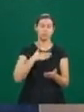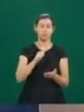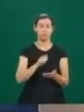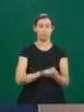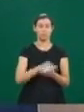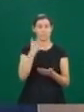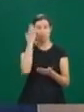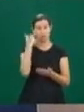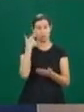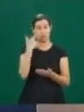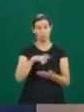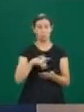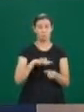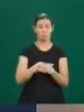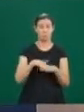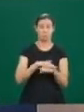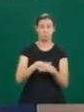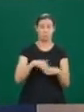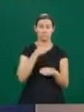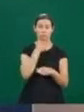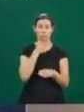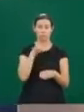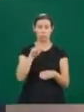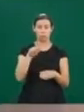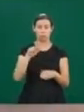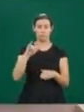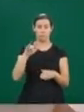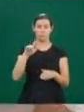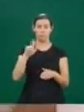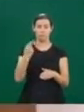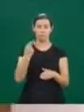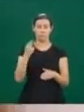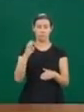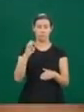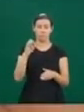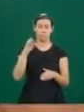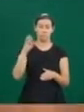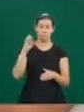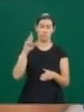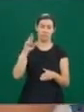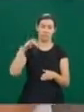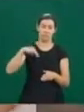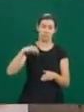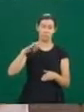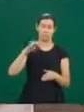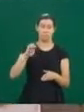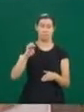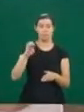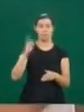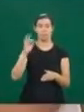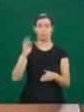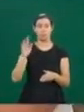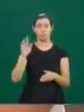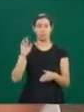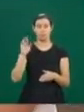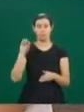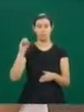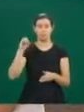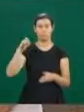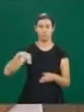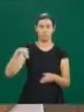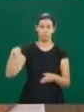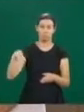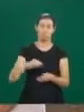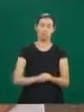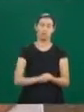para saber mais detalhes, eu converso com o Guilherme Fron, que é diretor da editora. Professor Guilherme, conta pra gente, nessa Feira